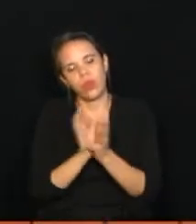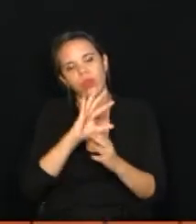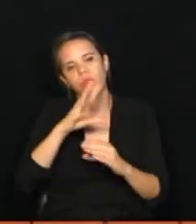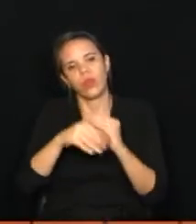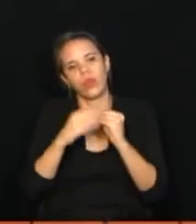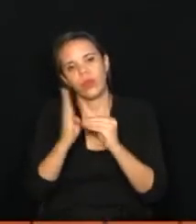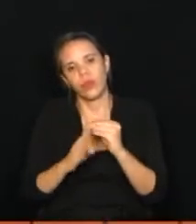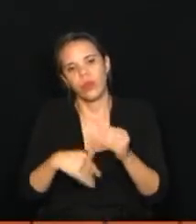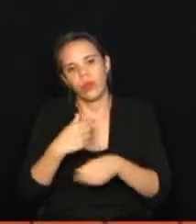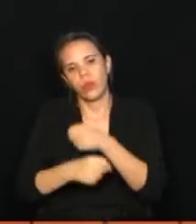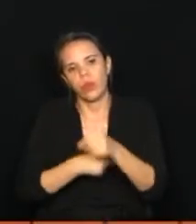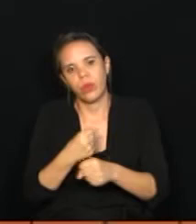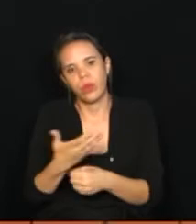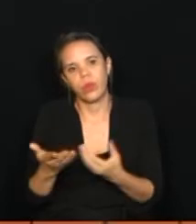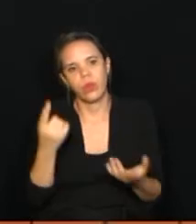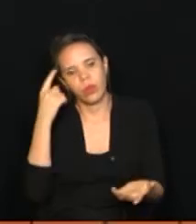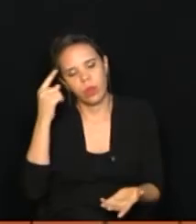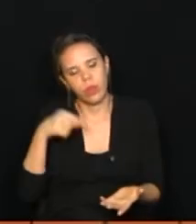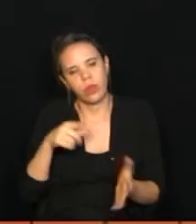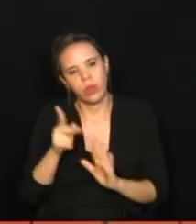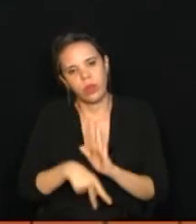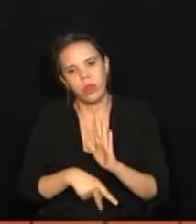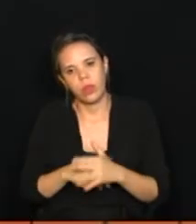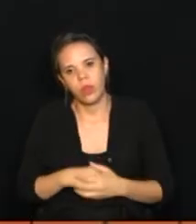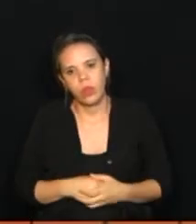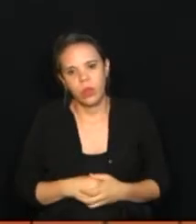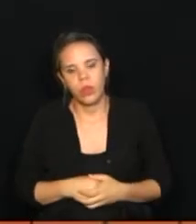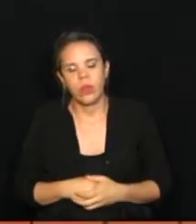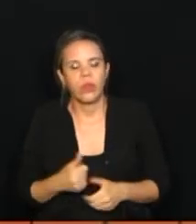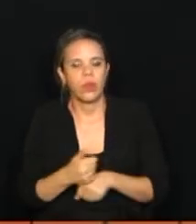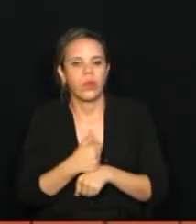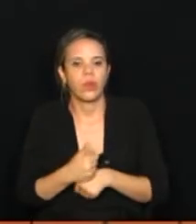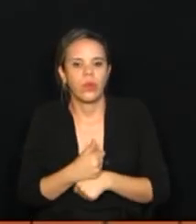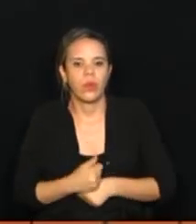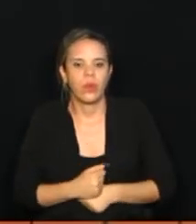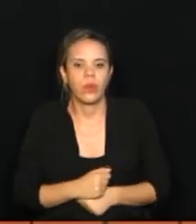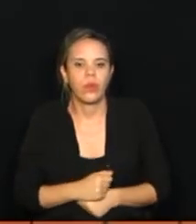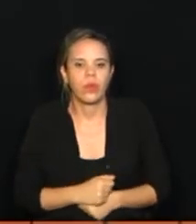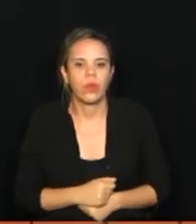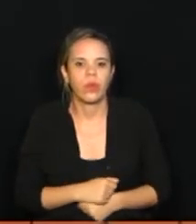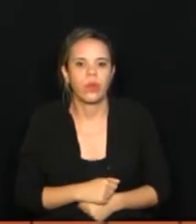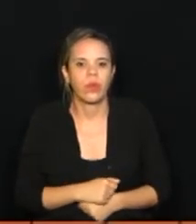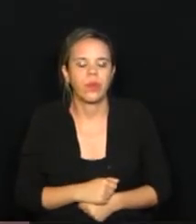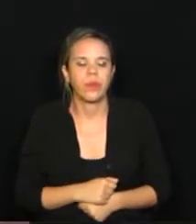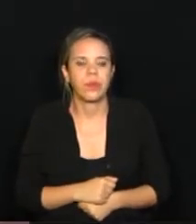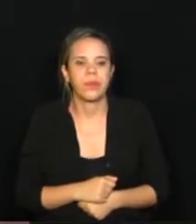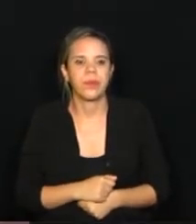já no ano que vem, como é que você projeta a sua carreira?